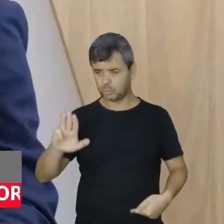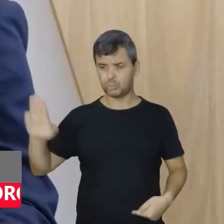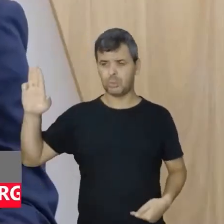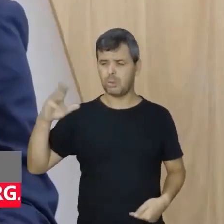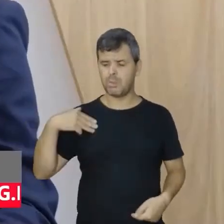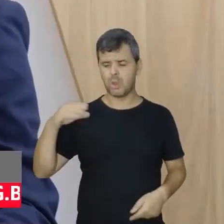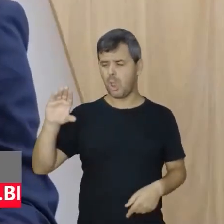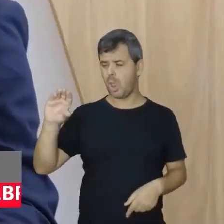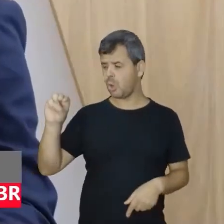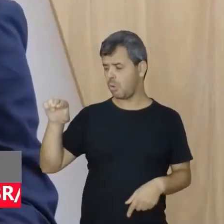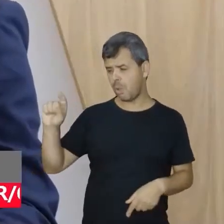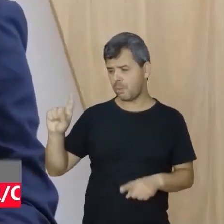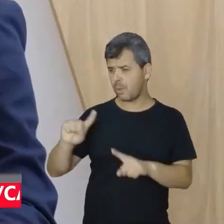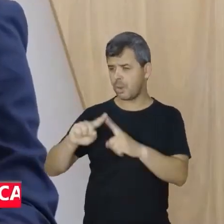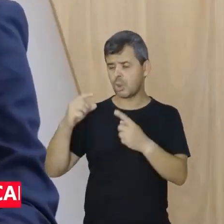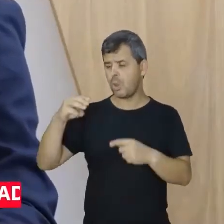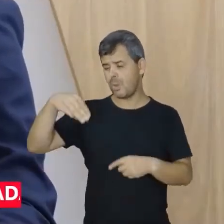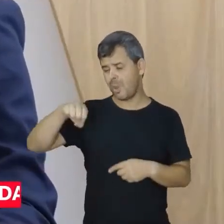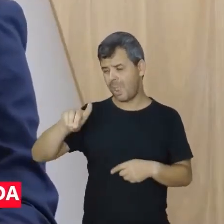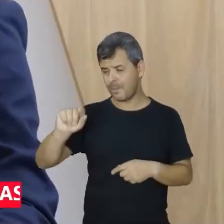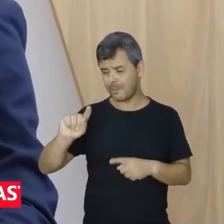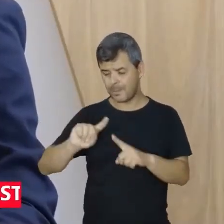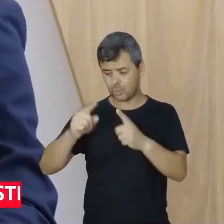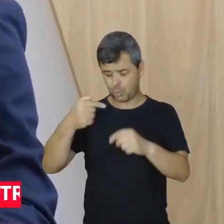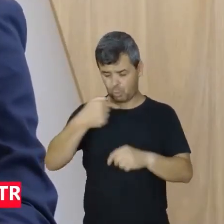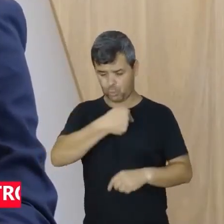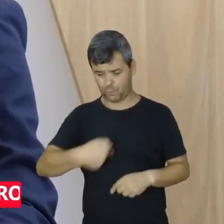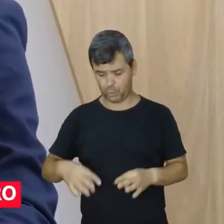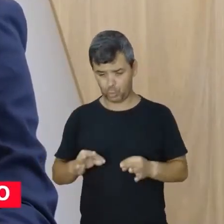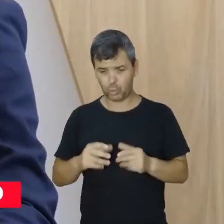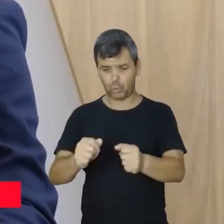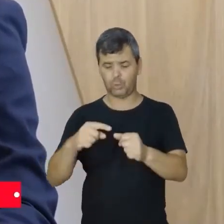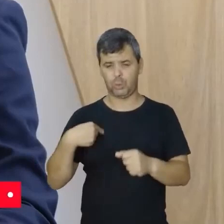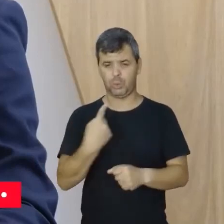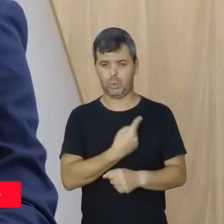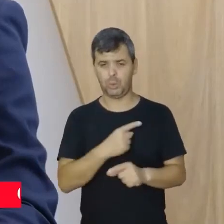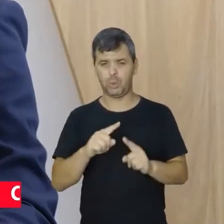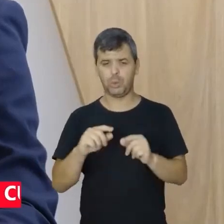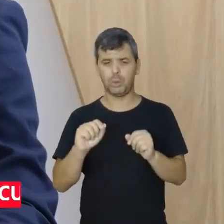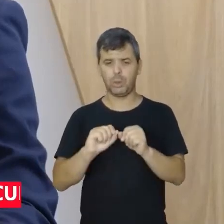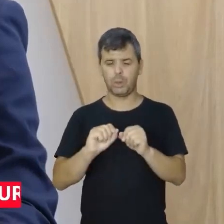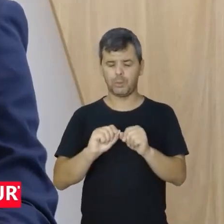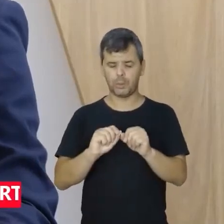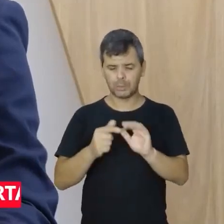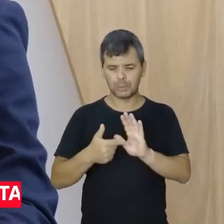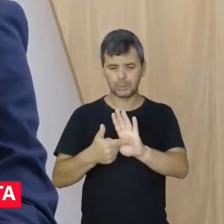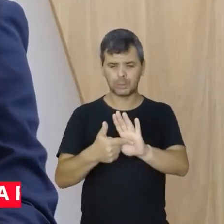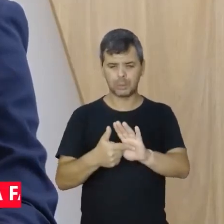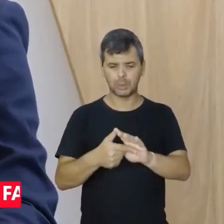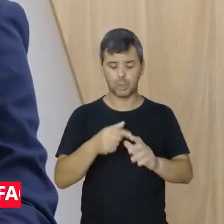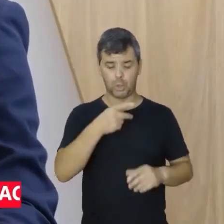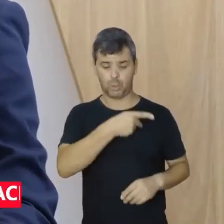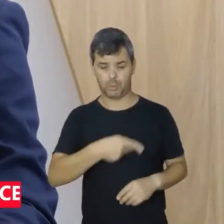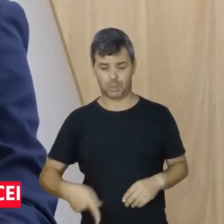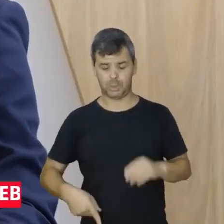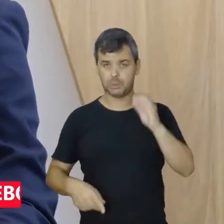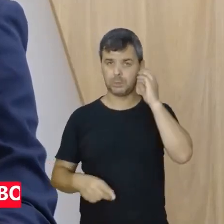só da Conab, não só do MDA, mas do governo como um todo. E é por isso, Amanda, que por determinação também do